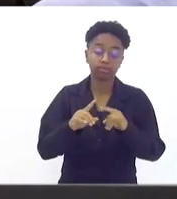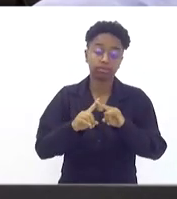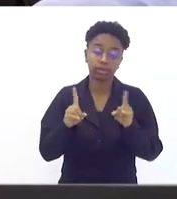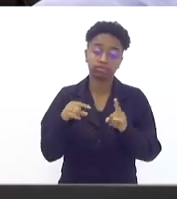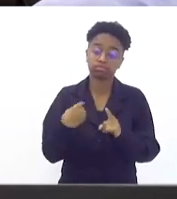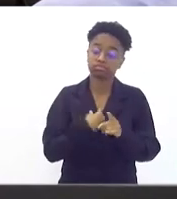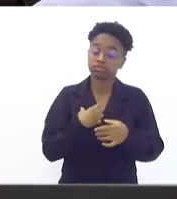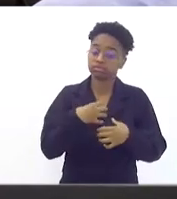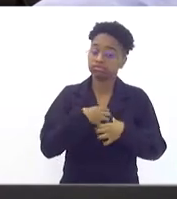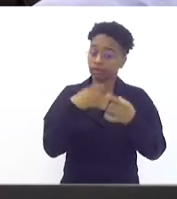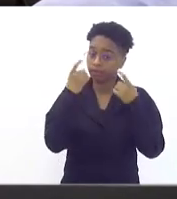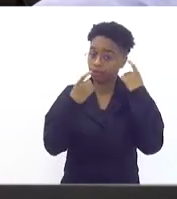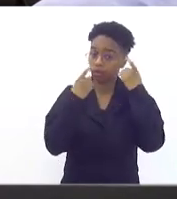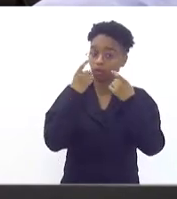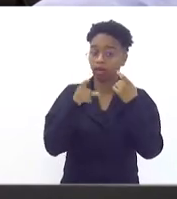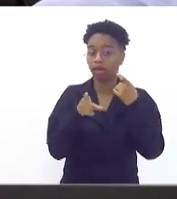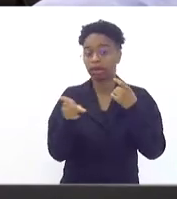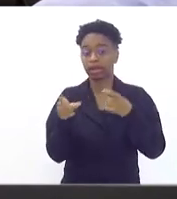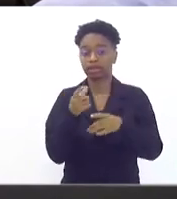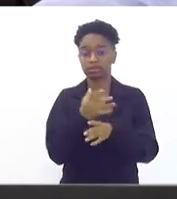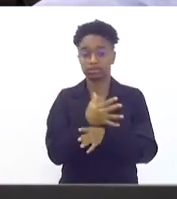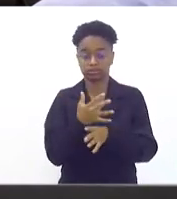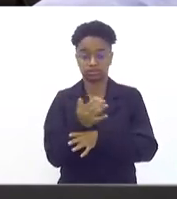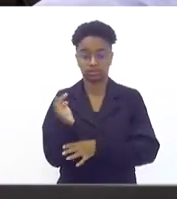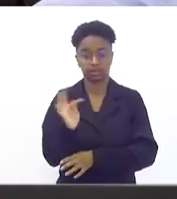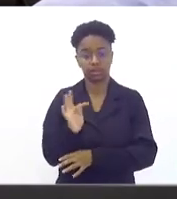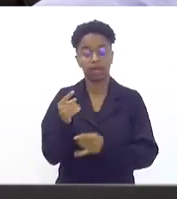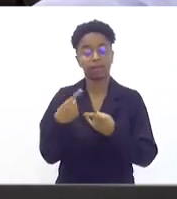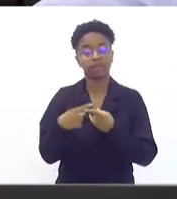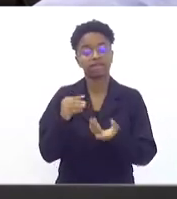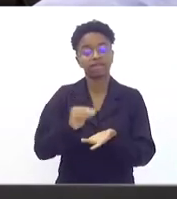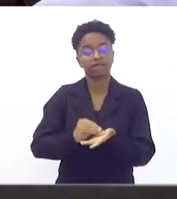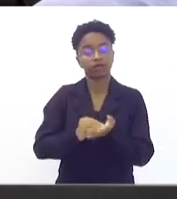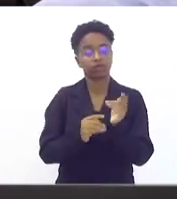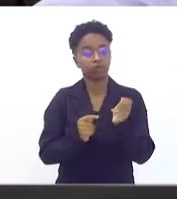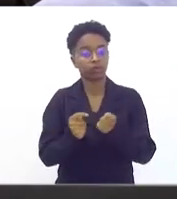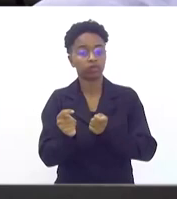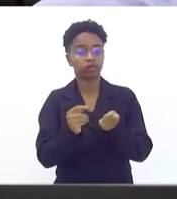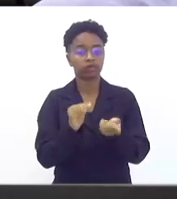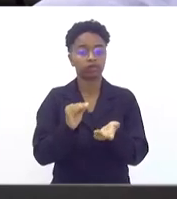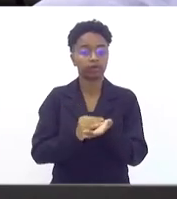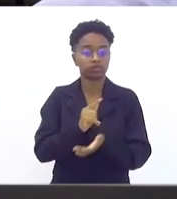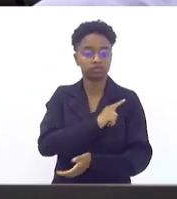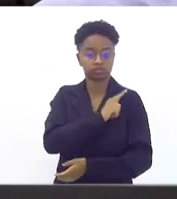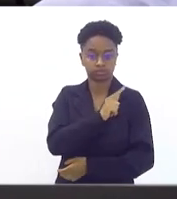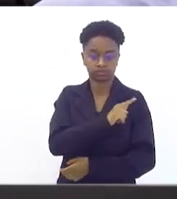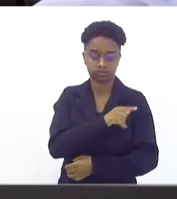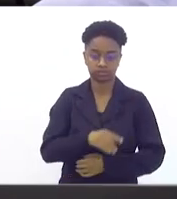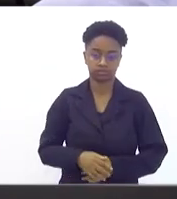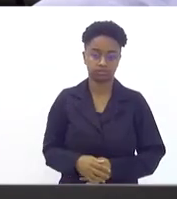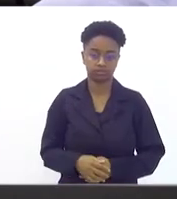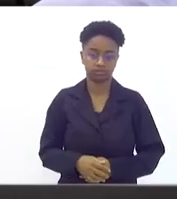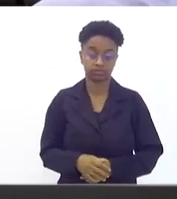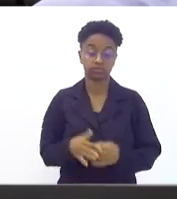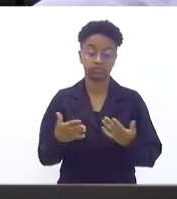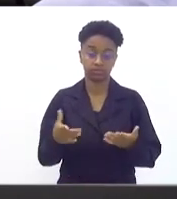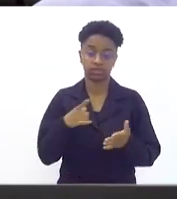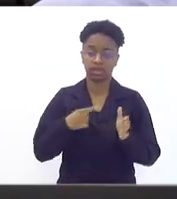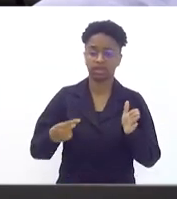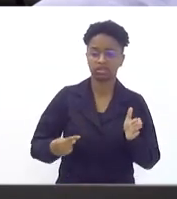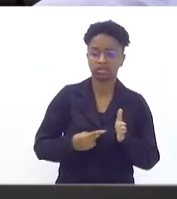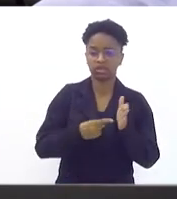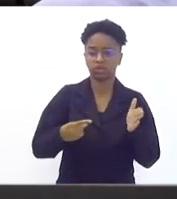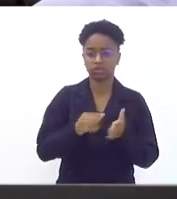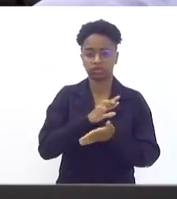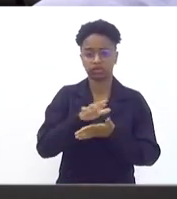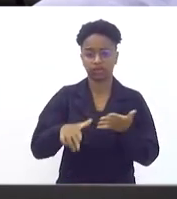preocupação para o nosso município por falta desse controle por falta dessa gestão então denúncias que